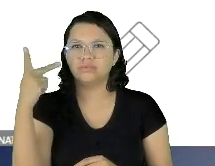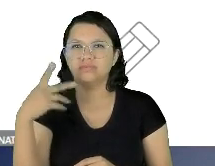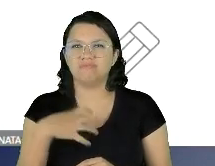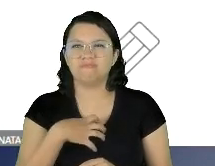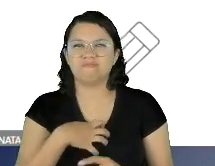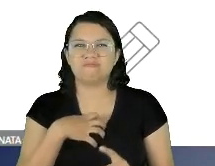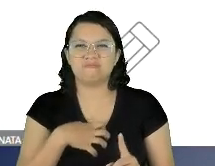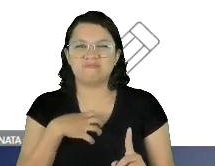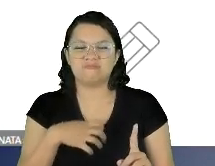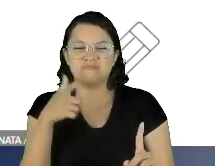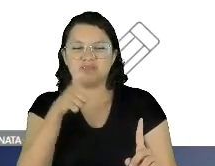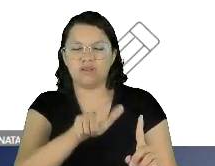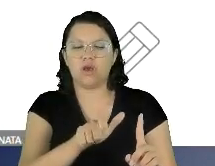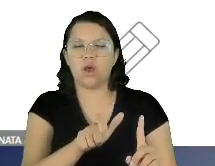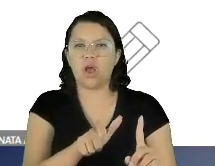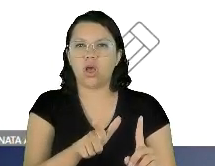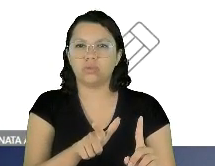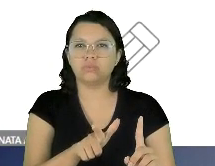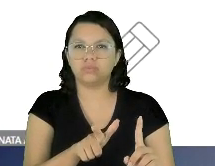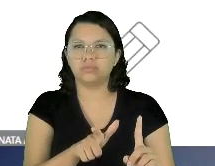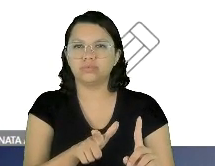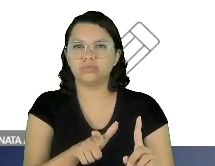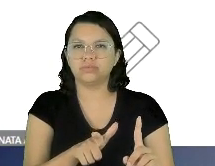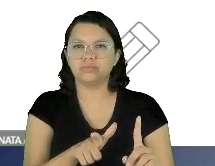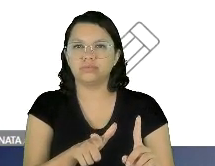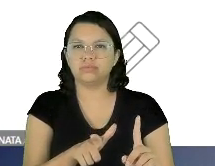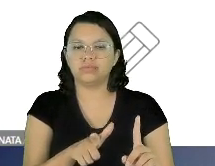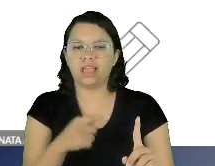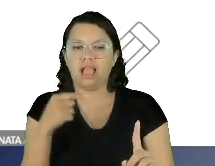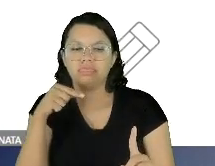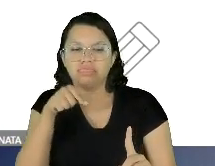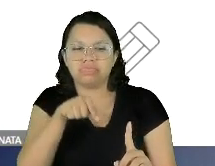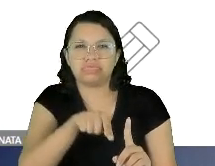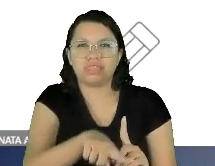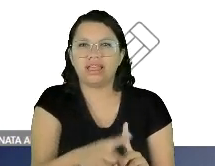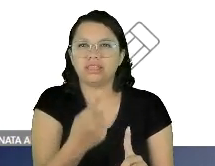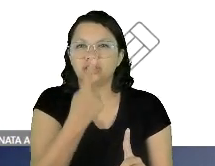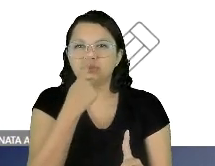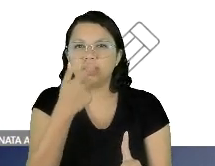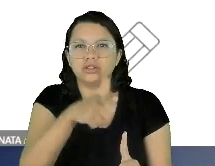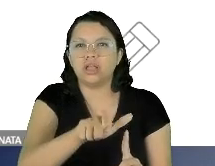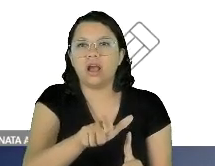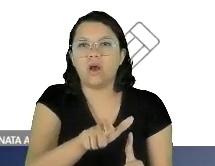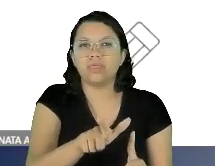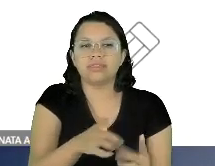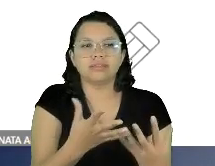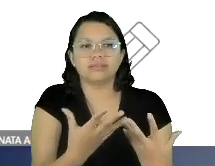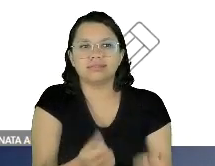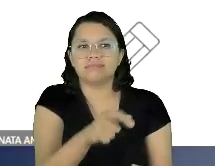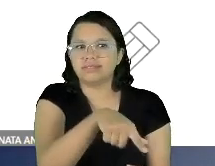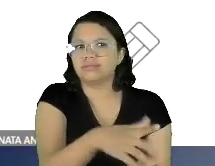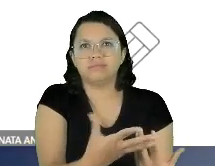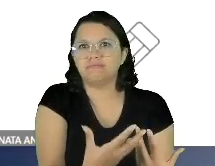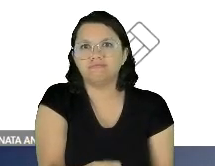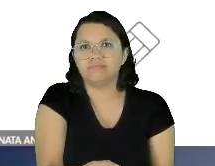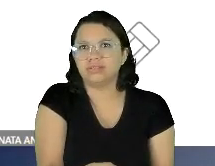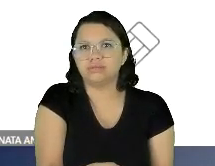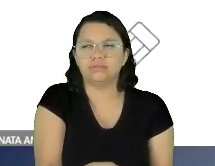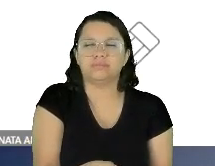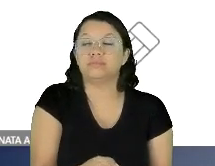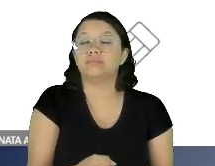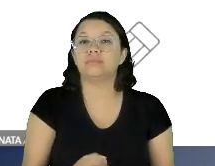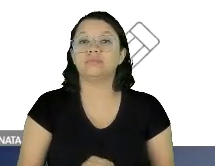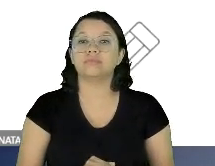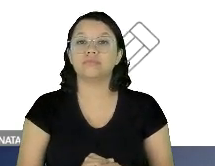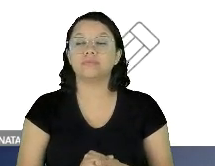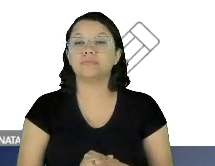outra, avançar dentro da esfera de intimidade da outra sem o consentimento. E aí